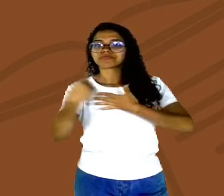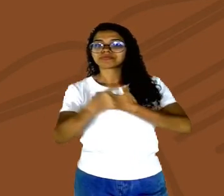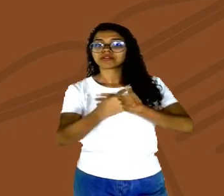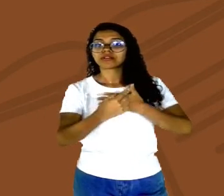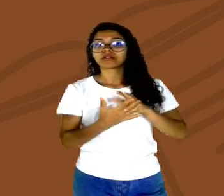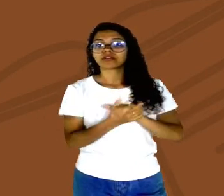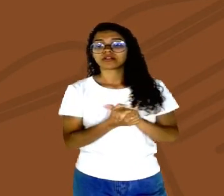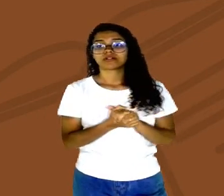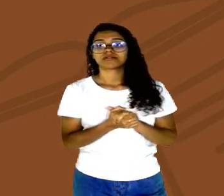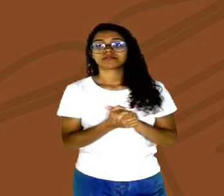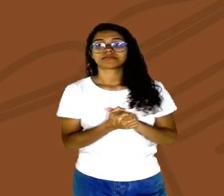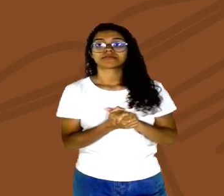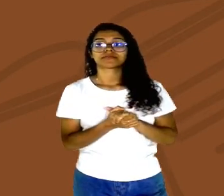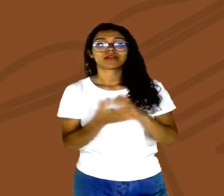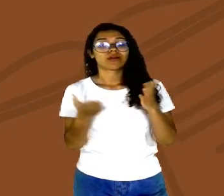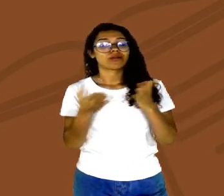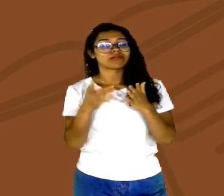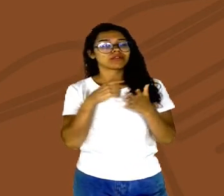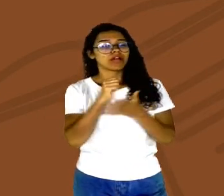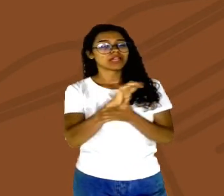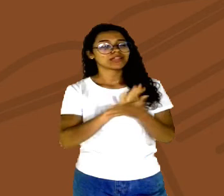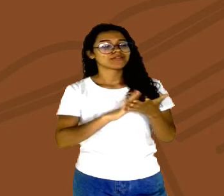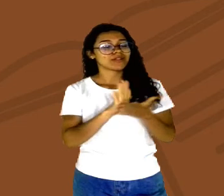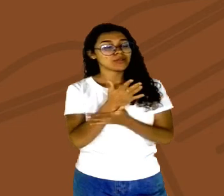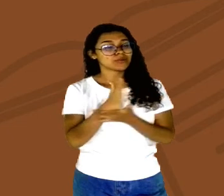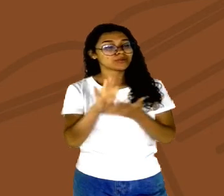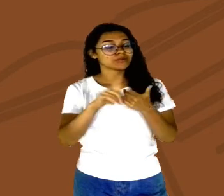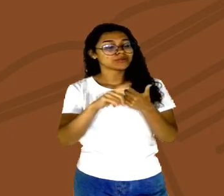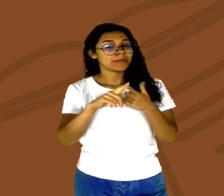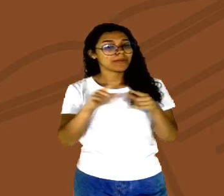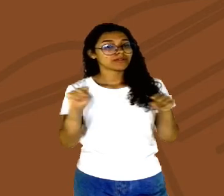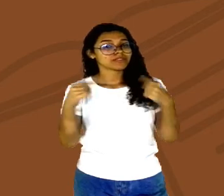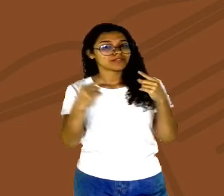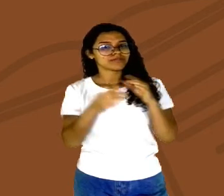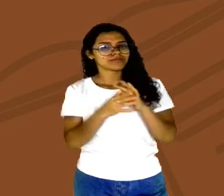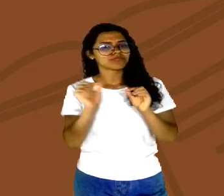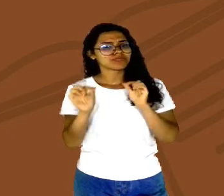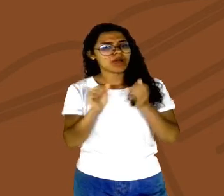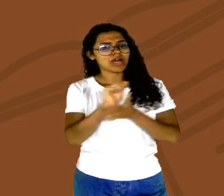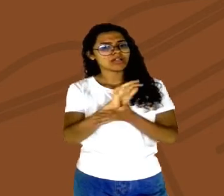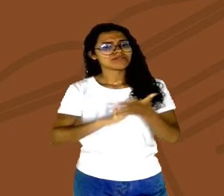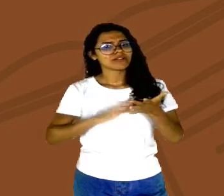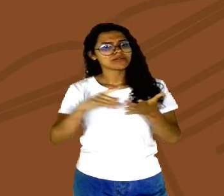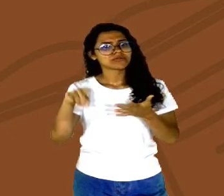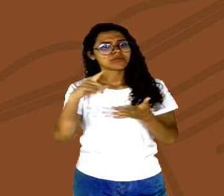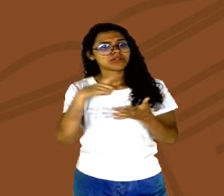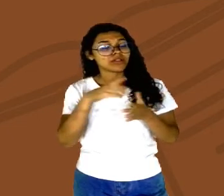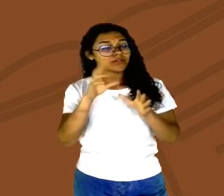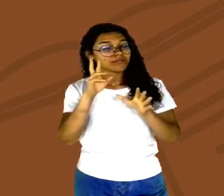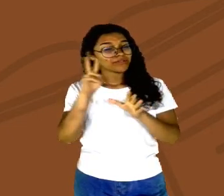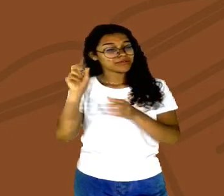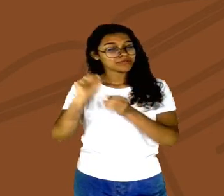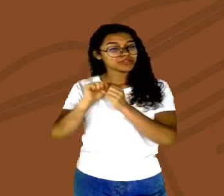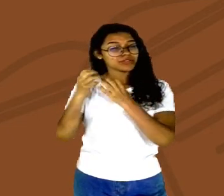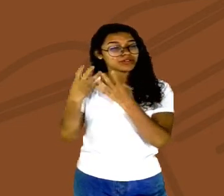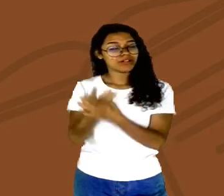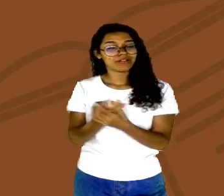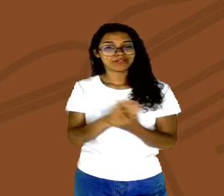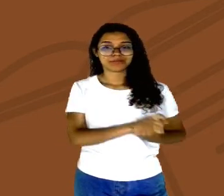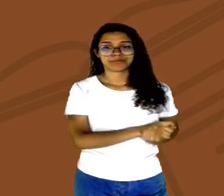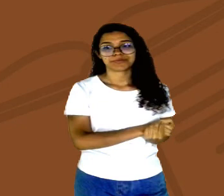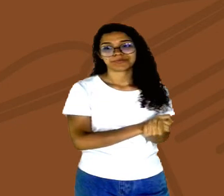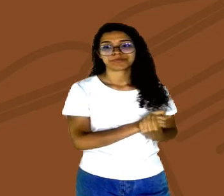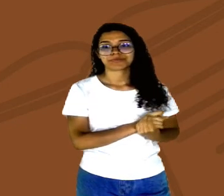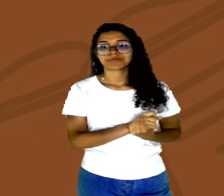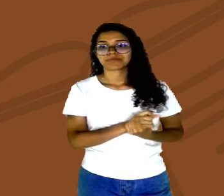vocês algumas atividades e em seguida um breve desafio. Qual é a atividade que o senhor tem para nós, professor? Vamos acompanhar no slide?